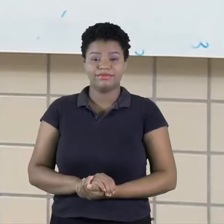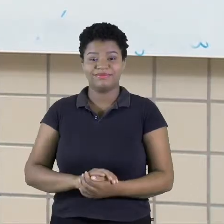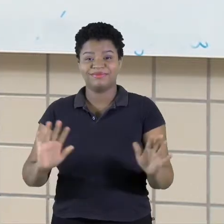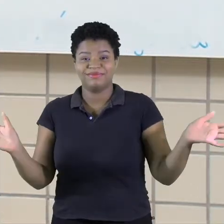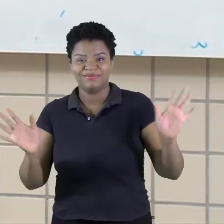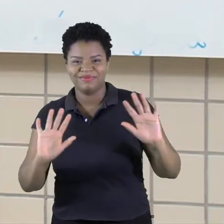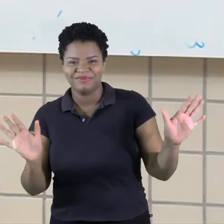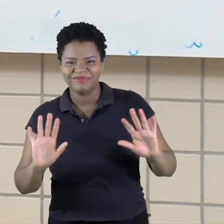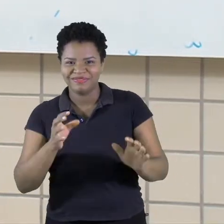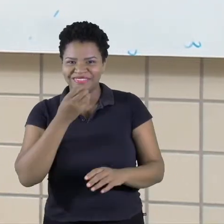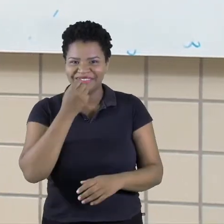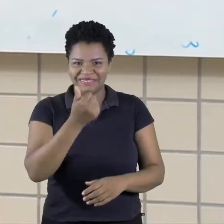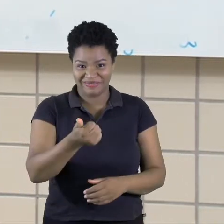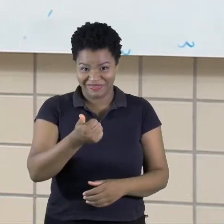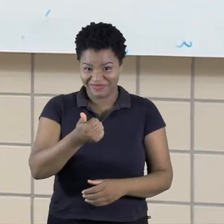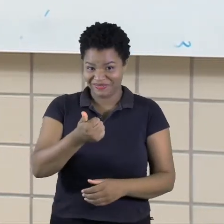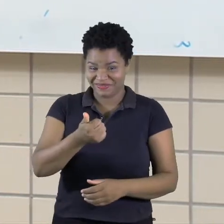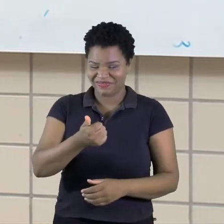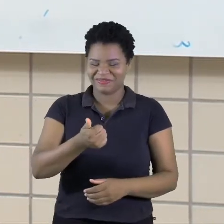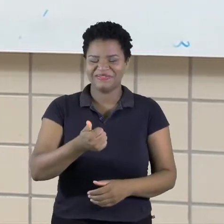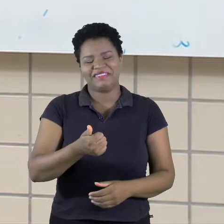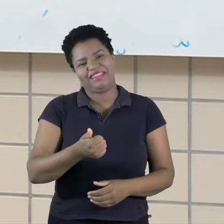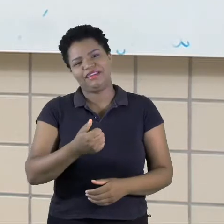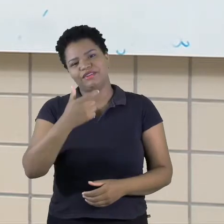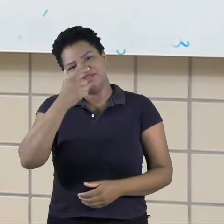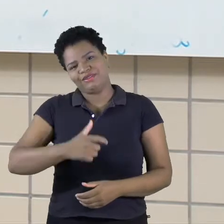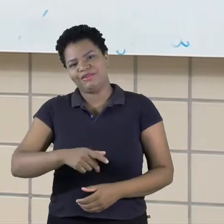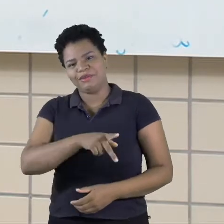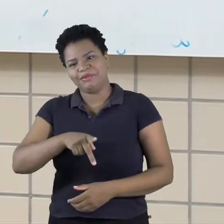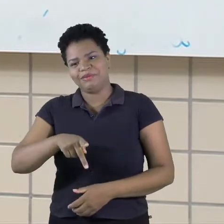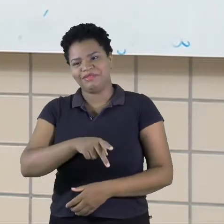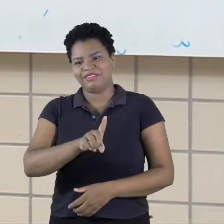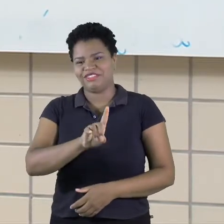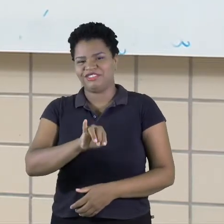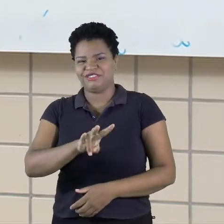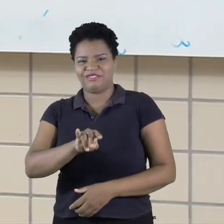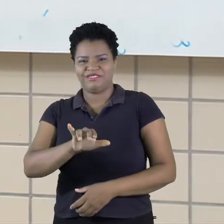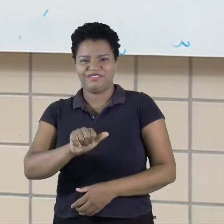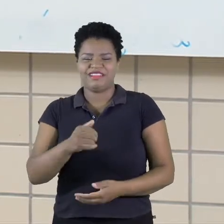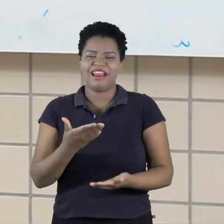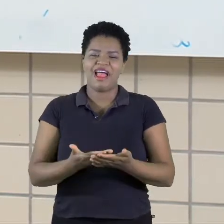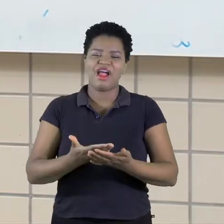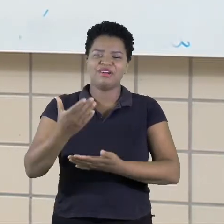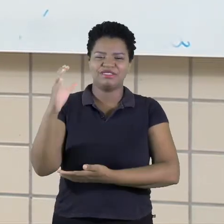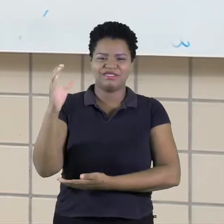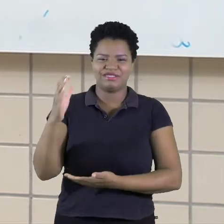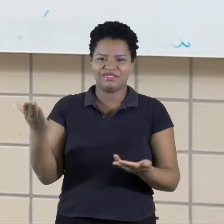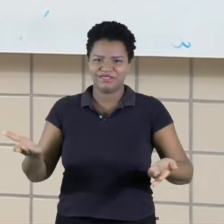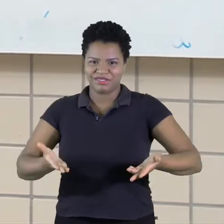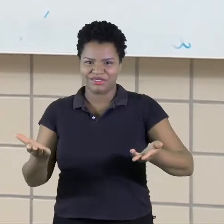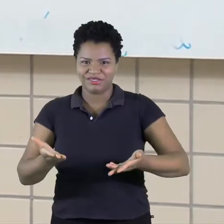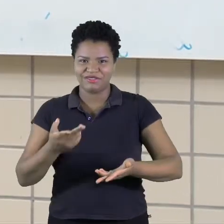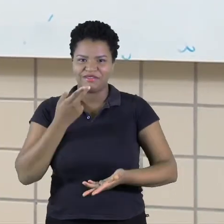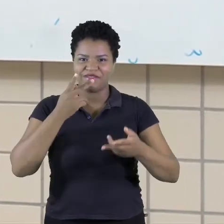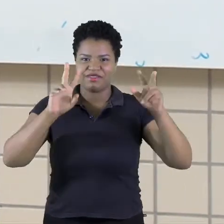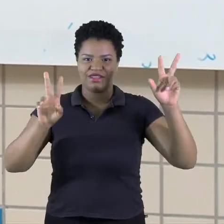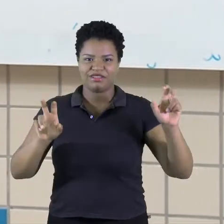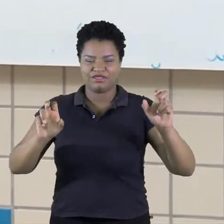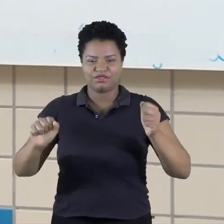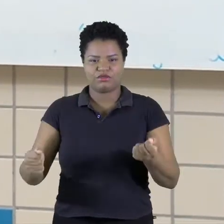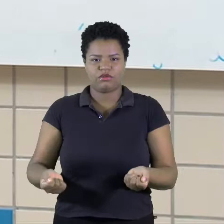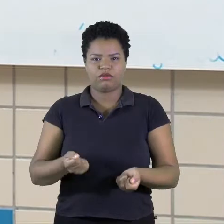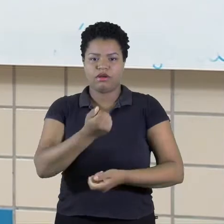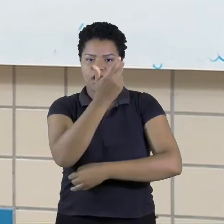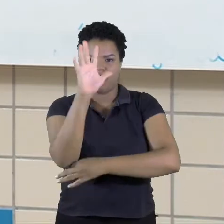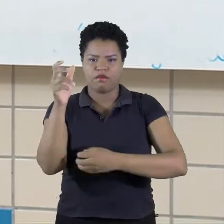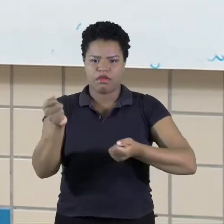Oi galerinha, tudo jóia? Sou a professora Divina. Da aula de ciências de hoje nós vamos falar sobre desequilíbrio ambiental.